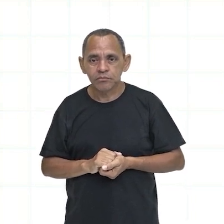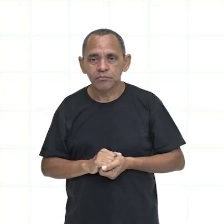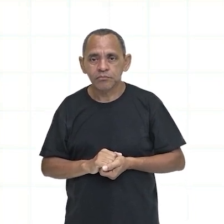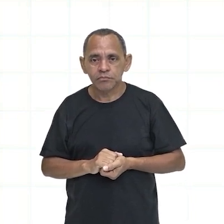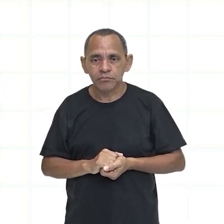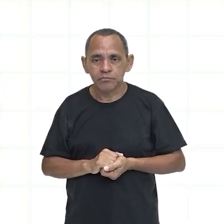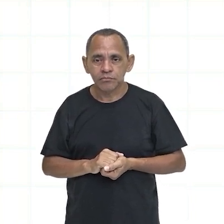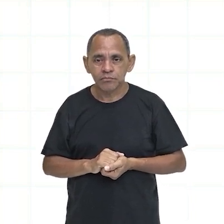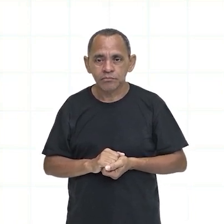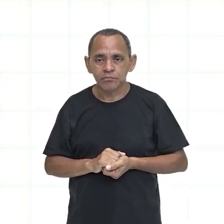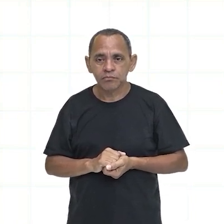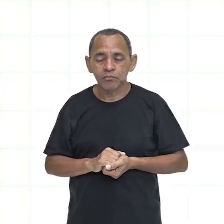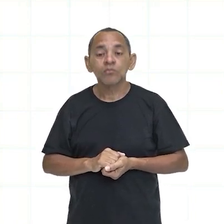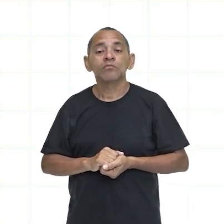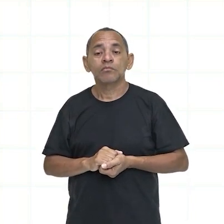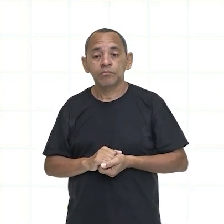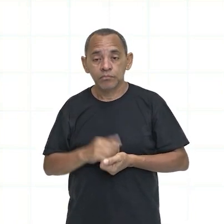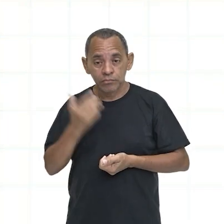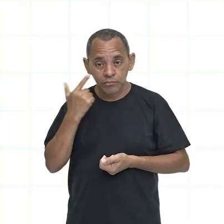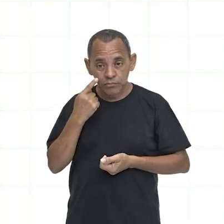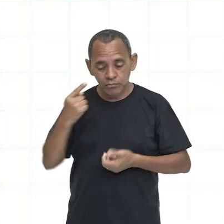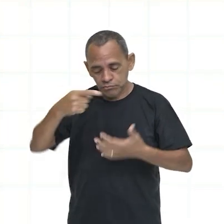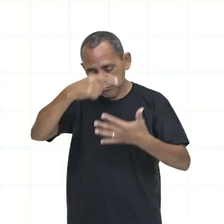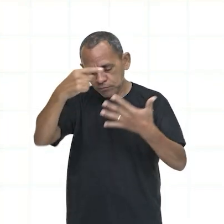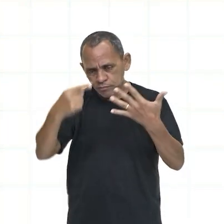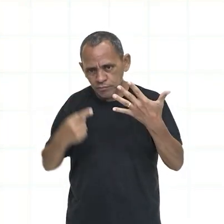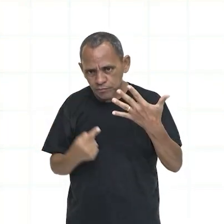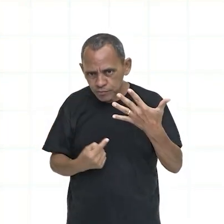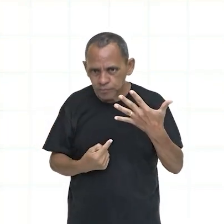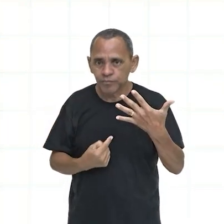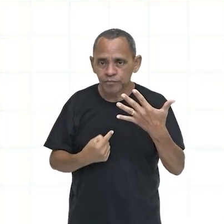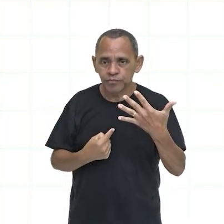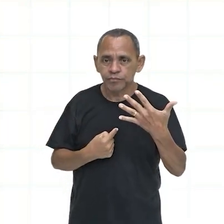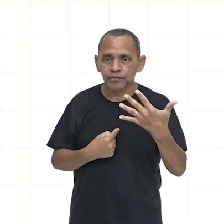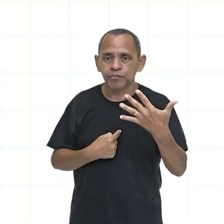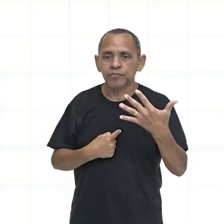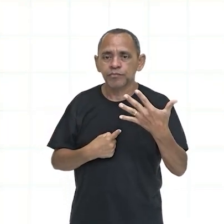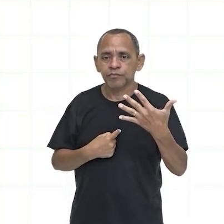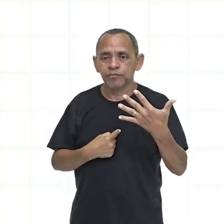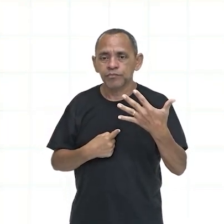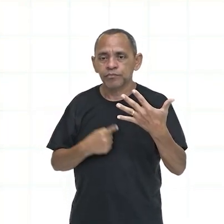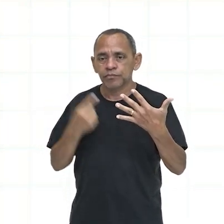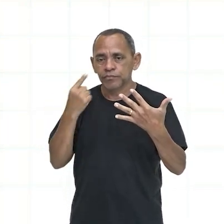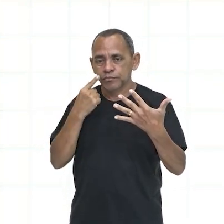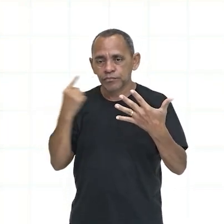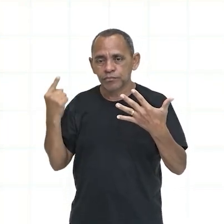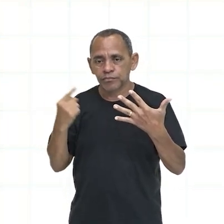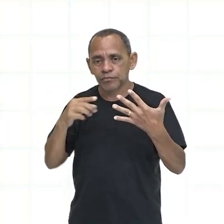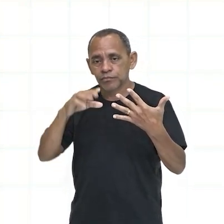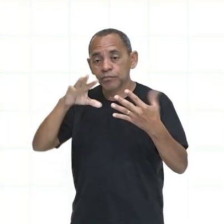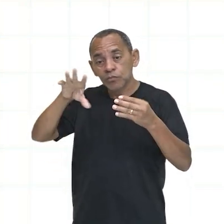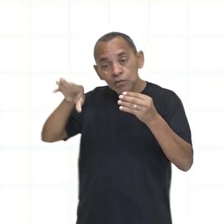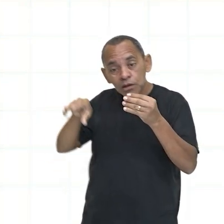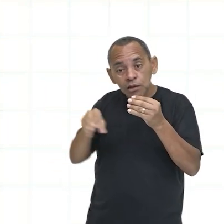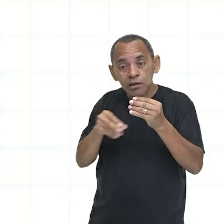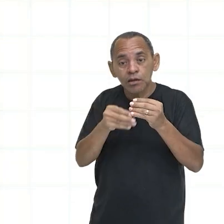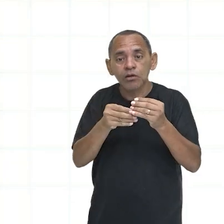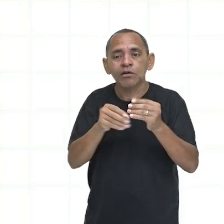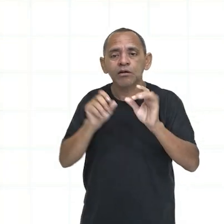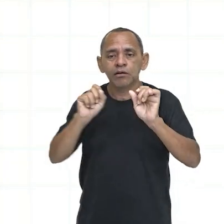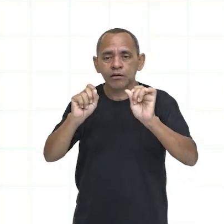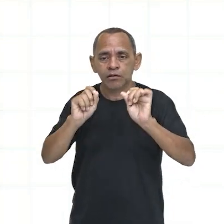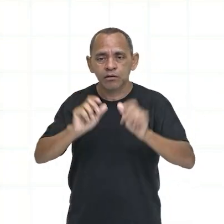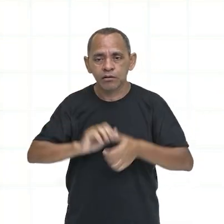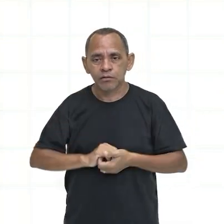X, CH, double S, ou duplo S, double Z, ou duplo Z, eu vou acrescentar não somente o S,